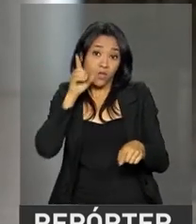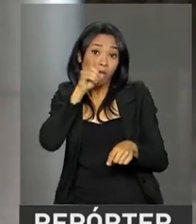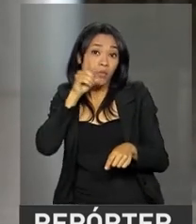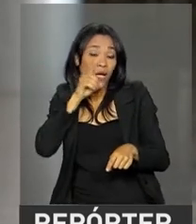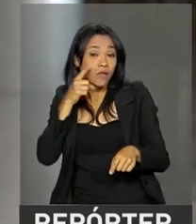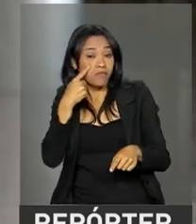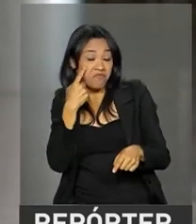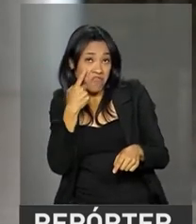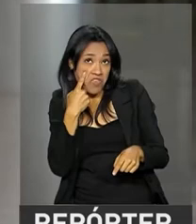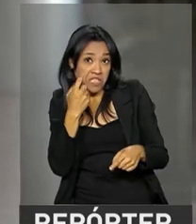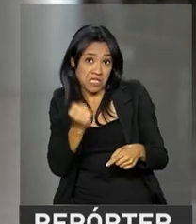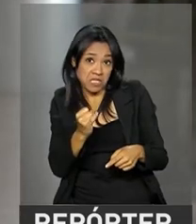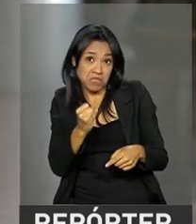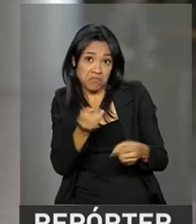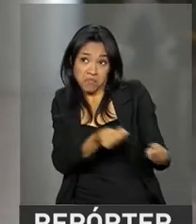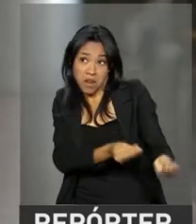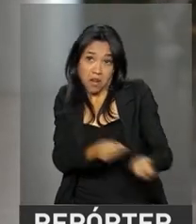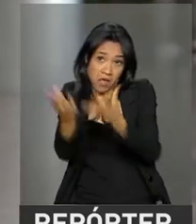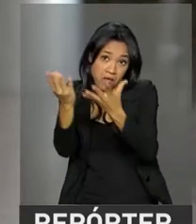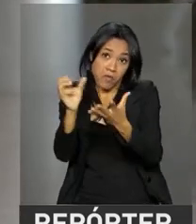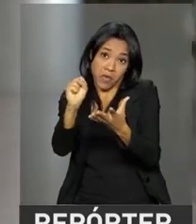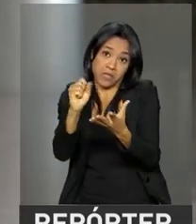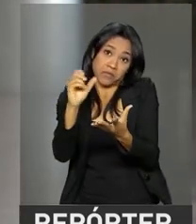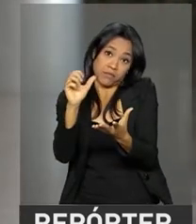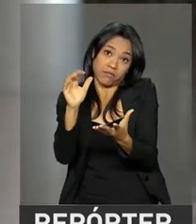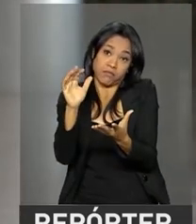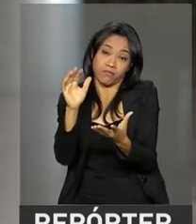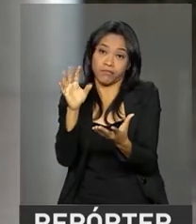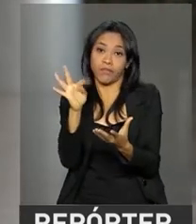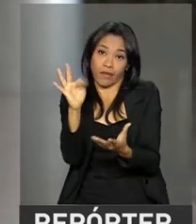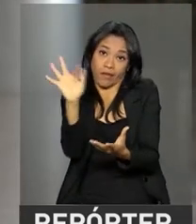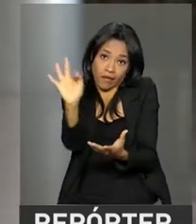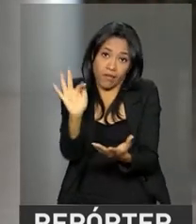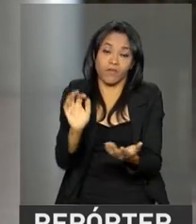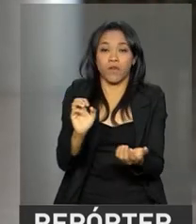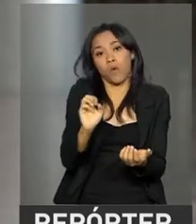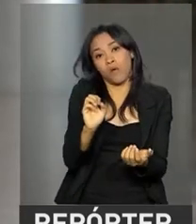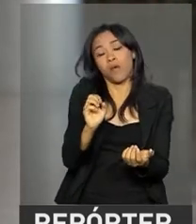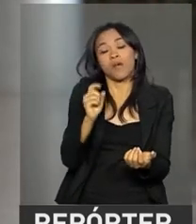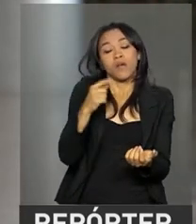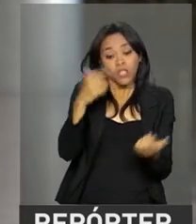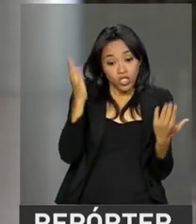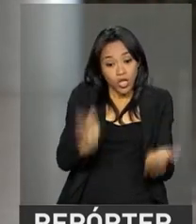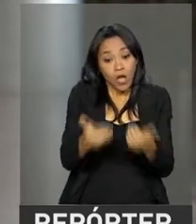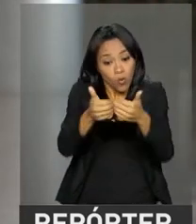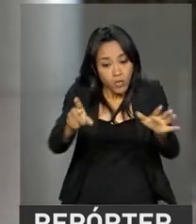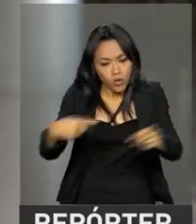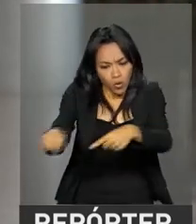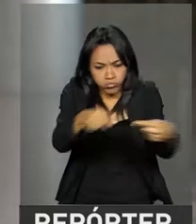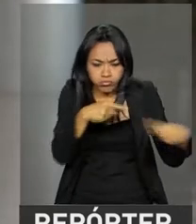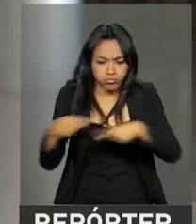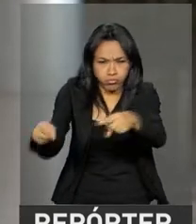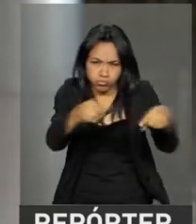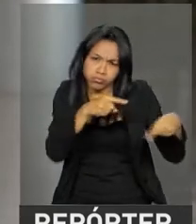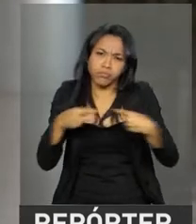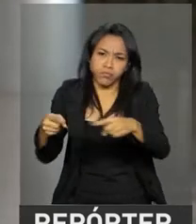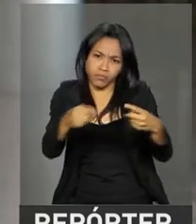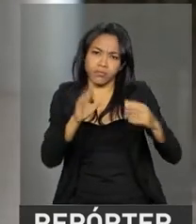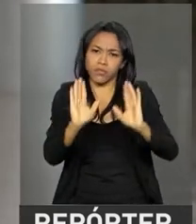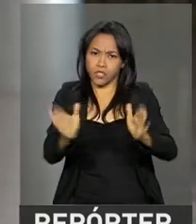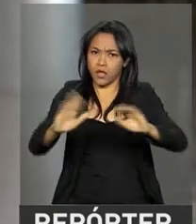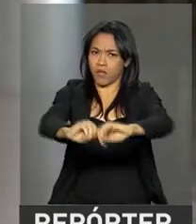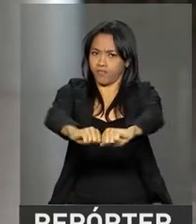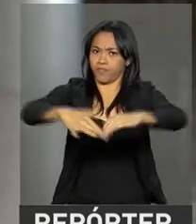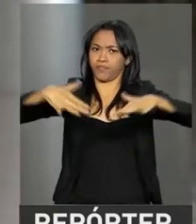do processo para o supremo tribunal federal a sessão já começou e relator e defesa já se pronunciaram agora nós vamos